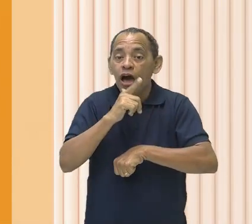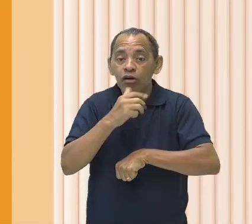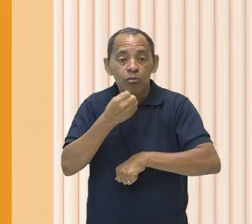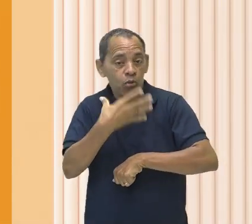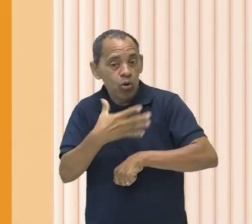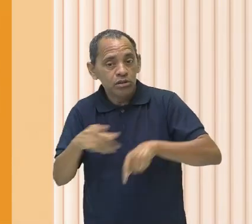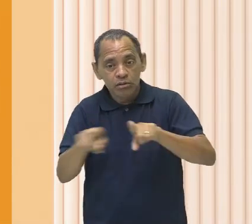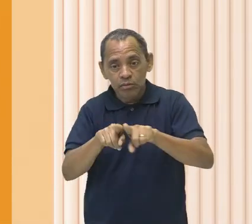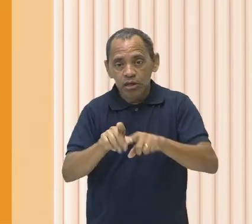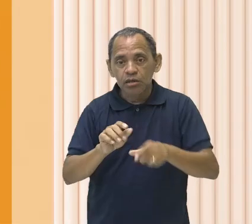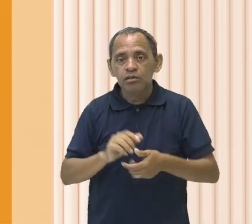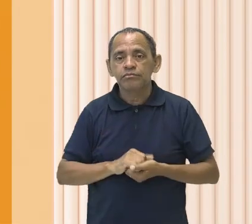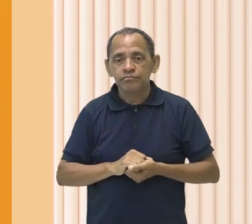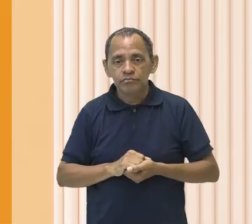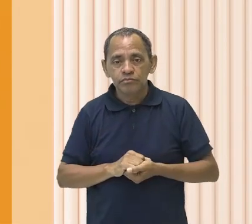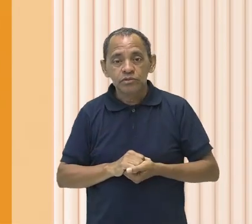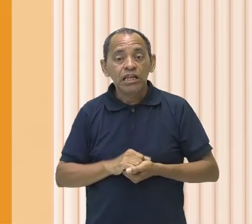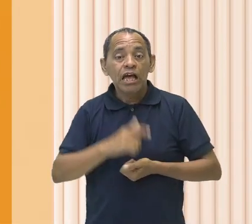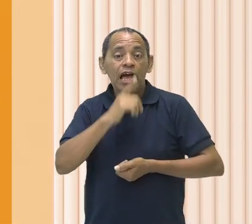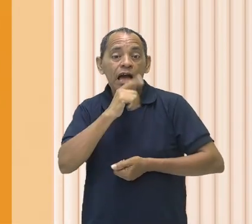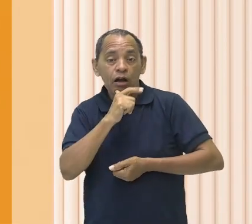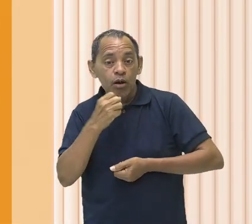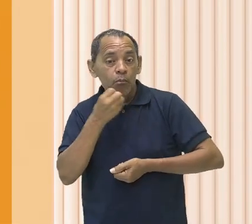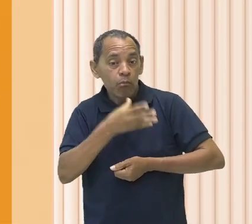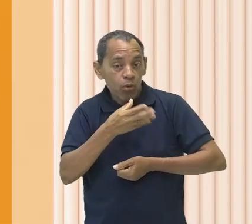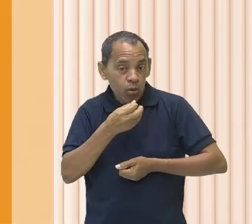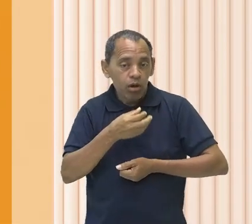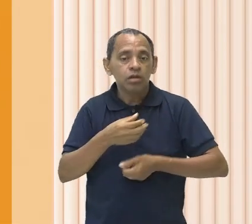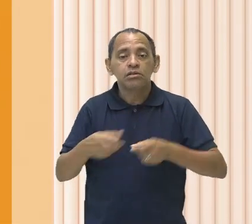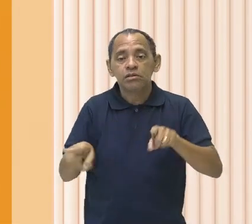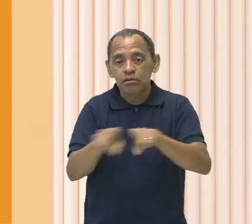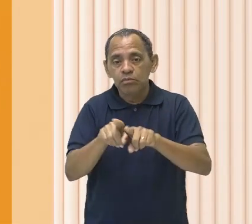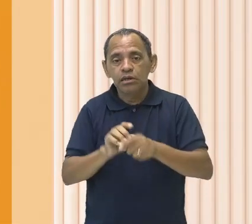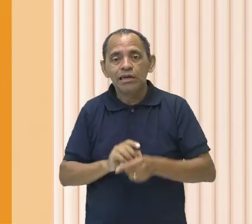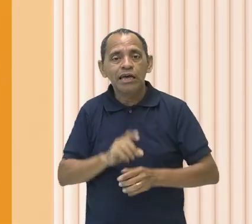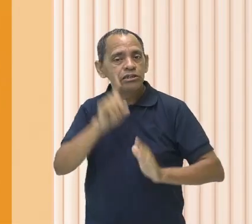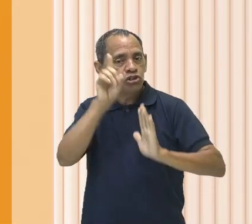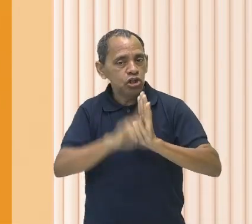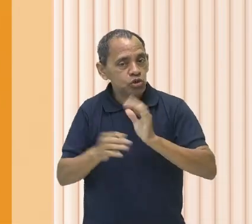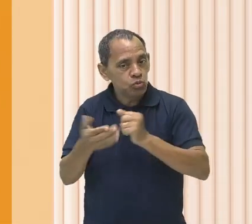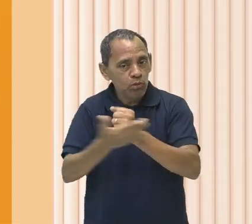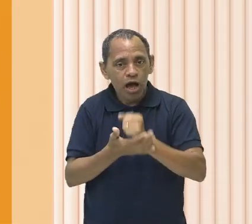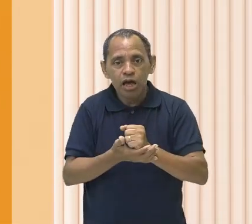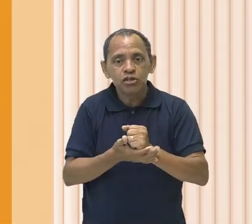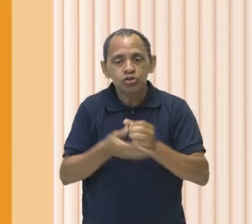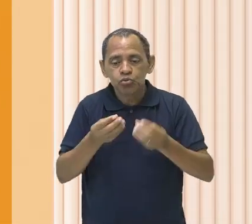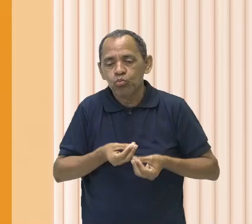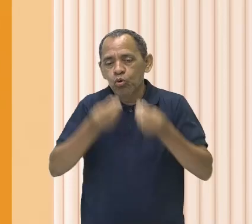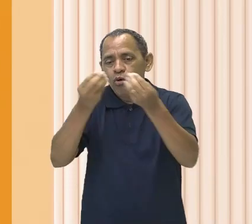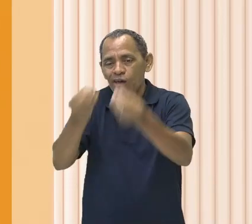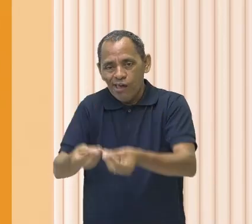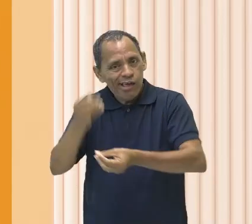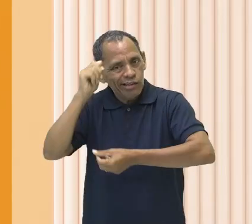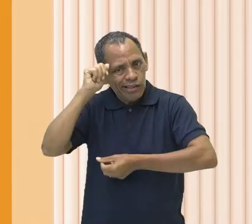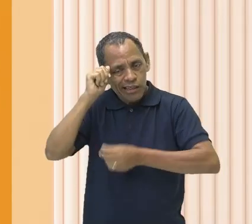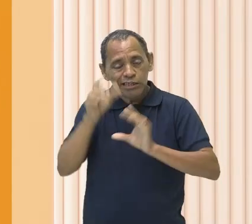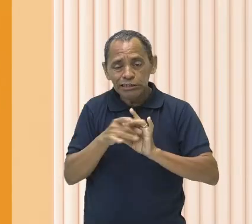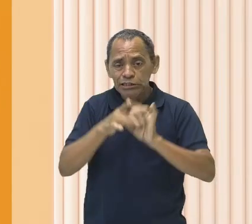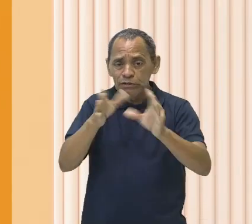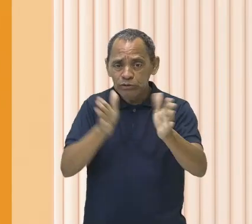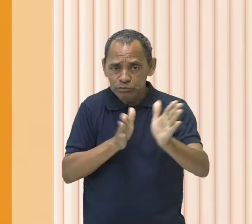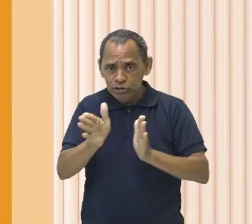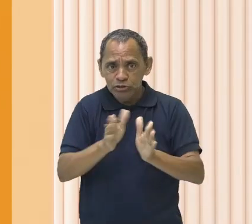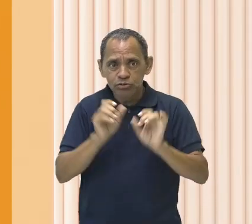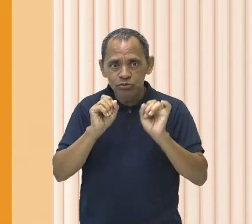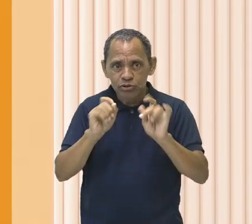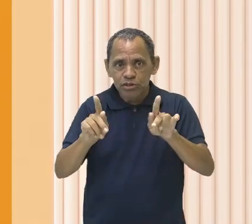Então, esses tipos de direitos básicos não foram atribuídos a esses negros que foram libertos neste período,